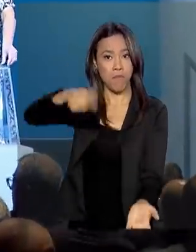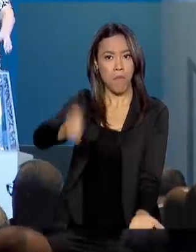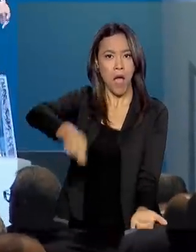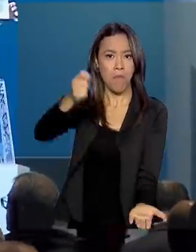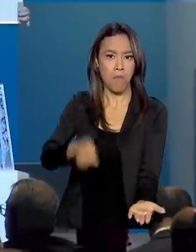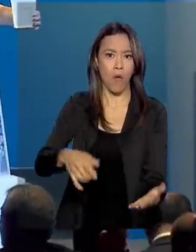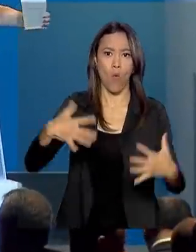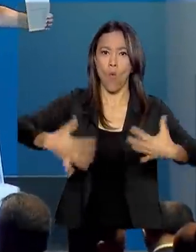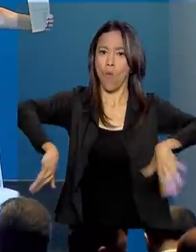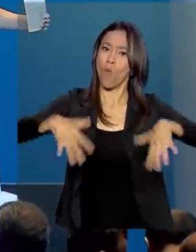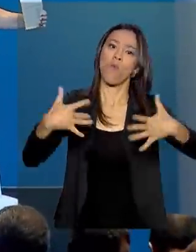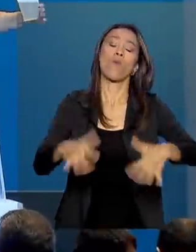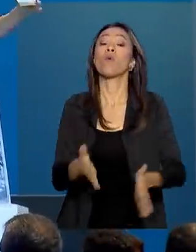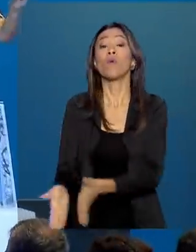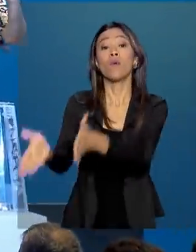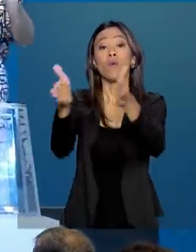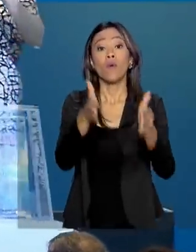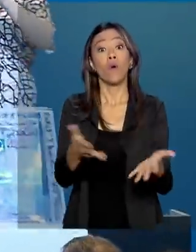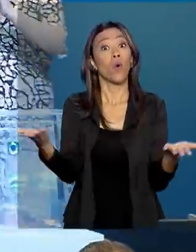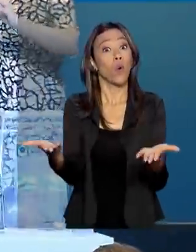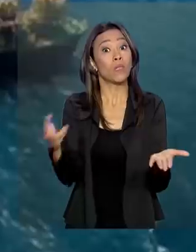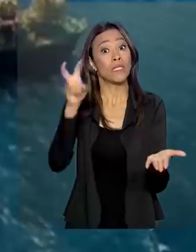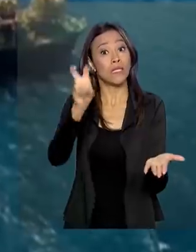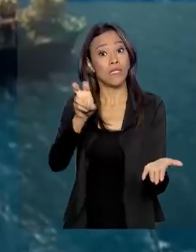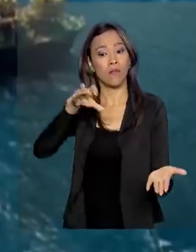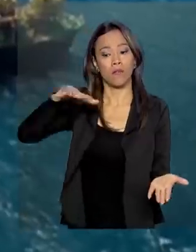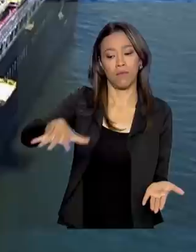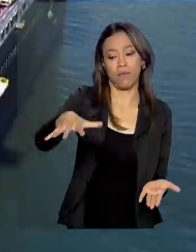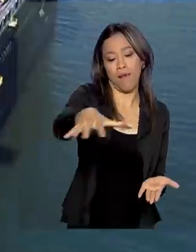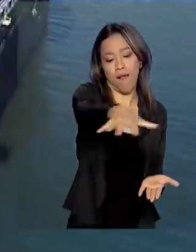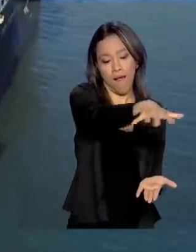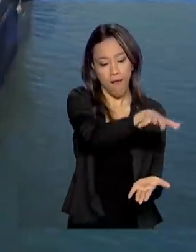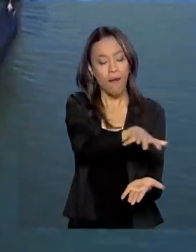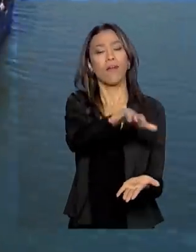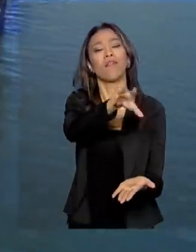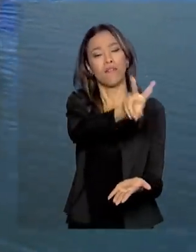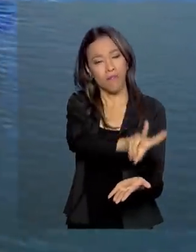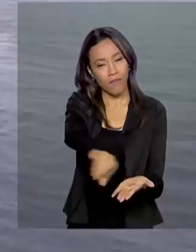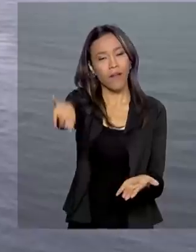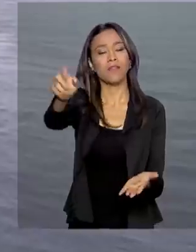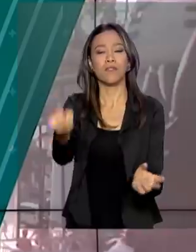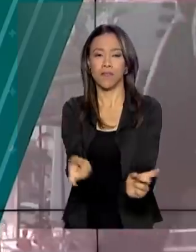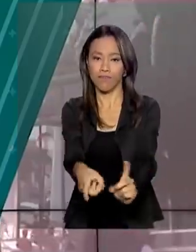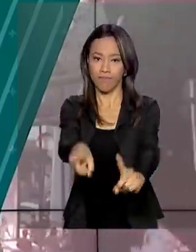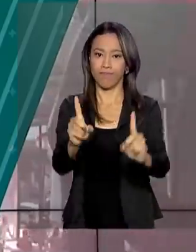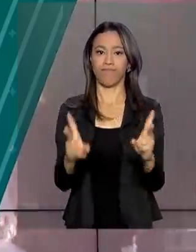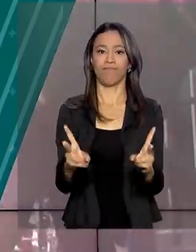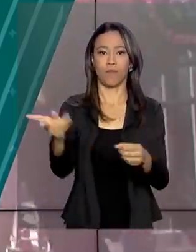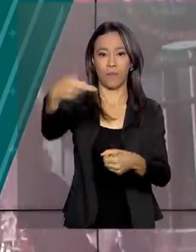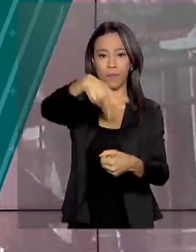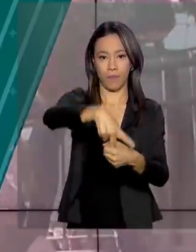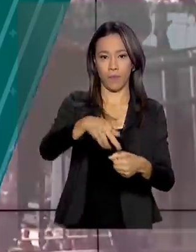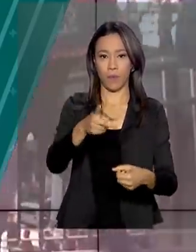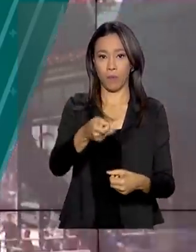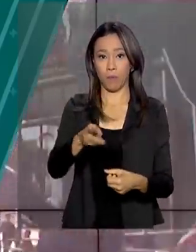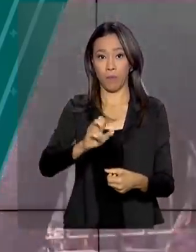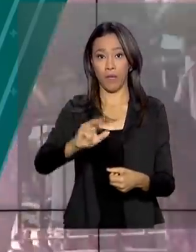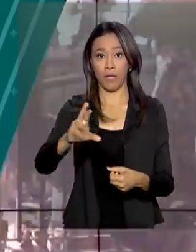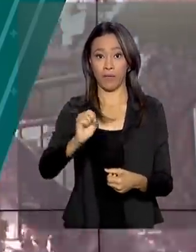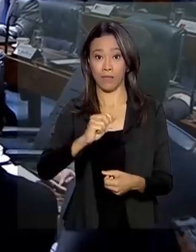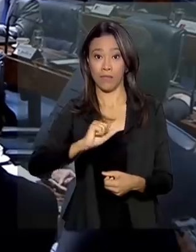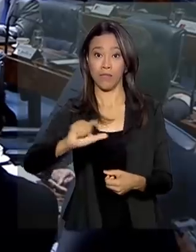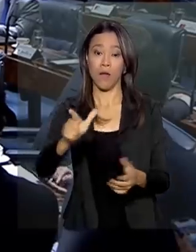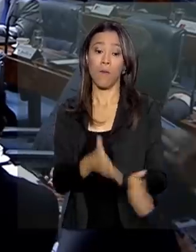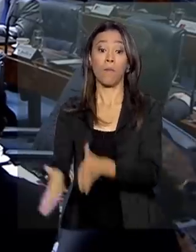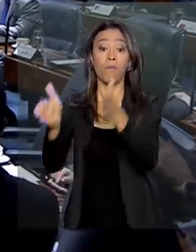onerosa hoje outras cinco áreas de exploração do pré sal vão ser leiloados senado aprova em primeiro